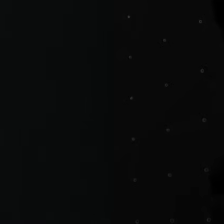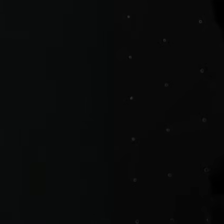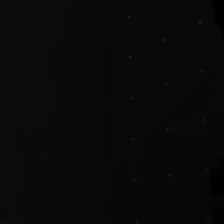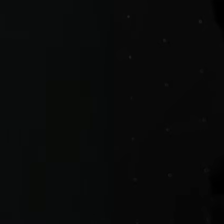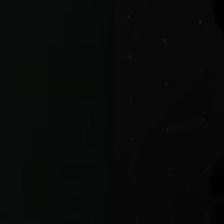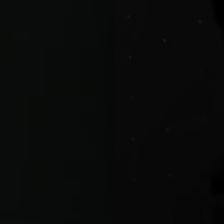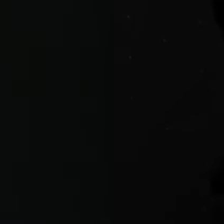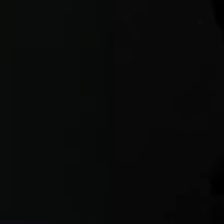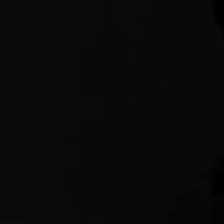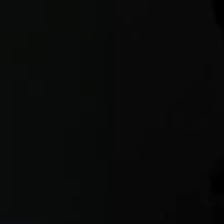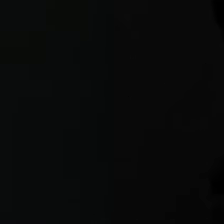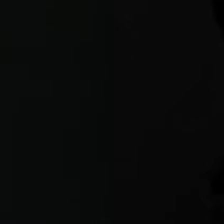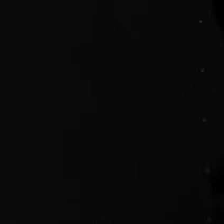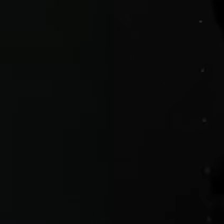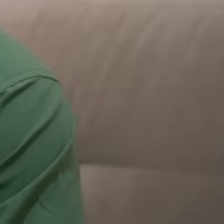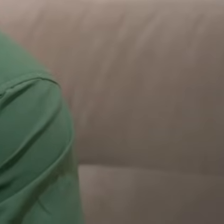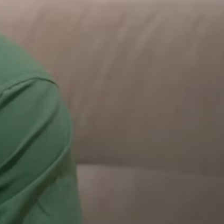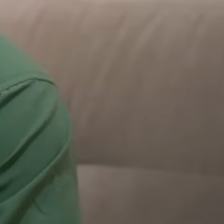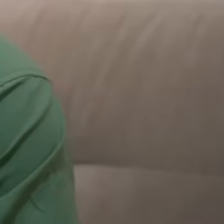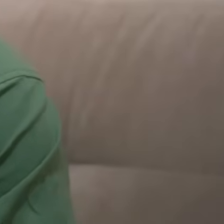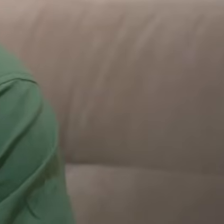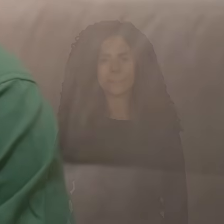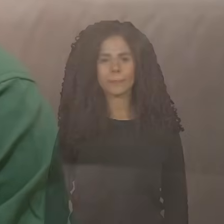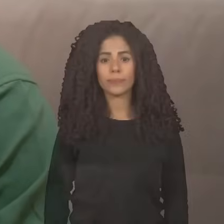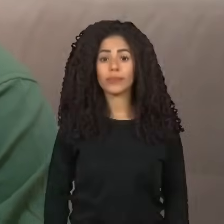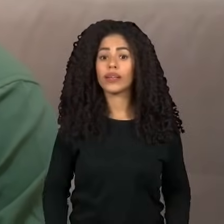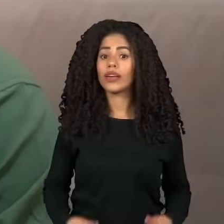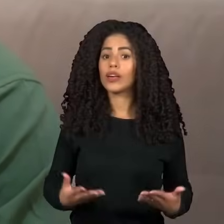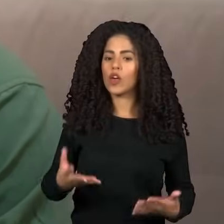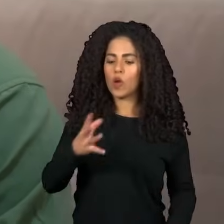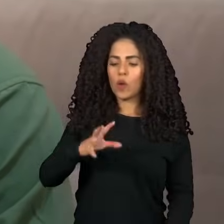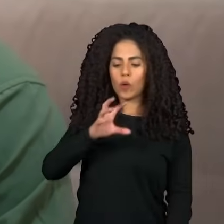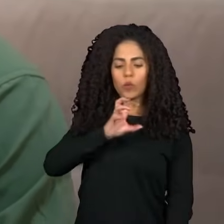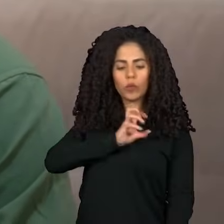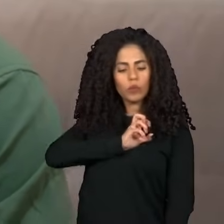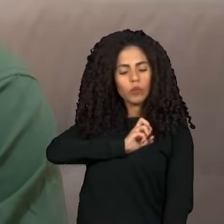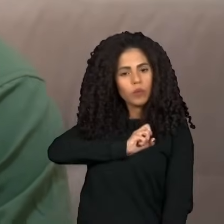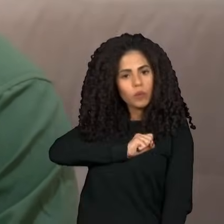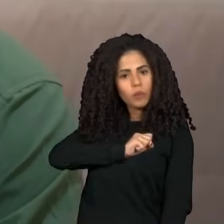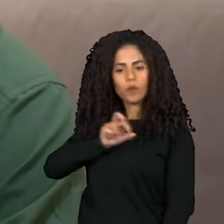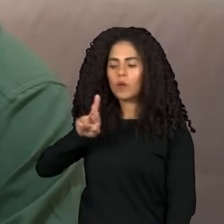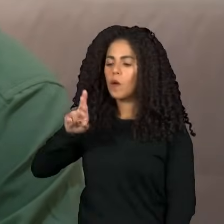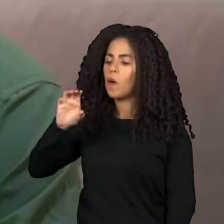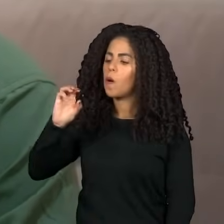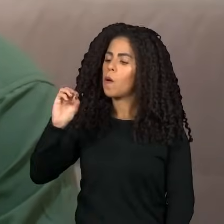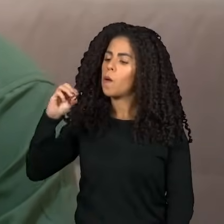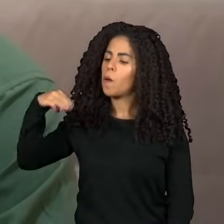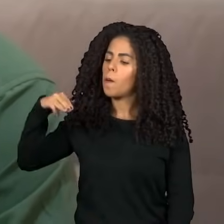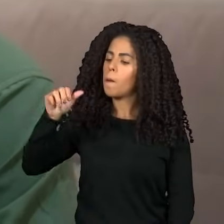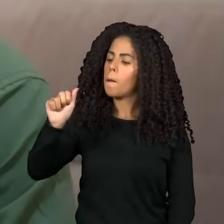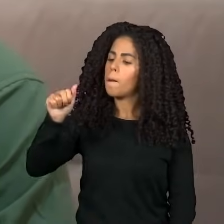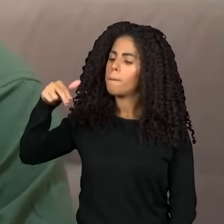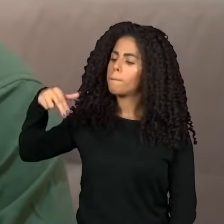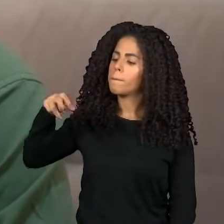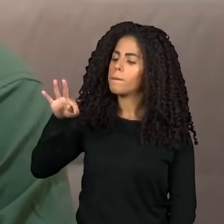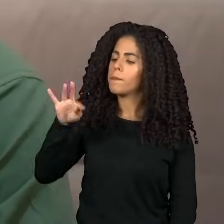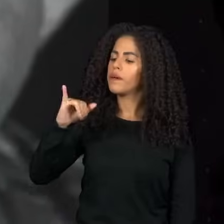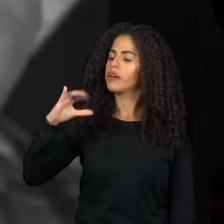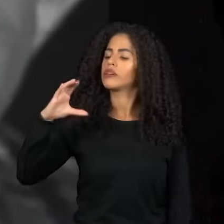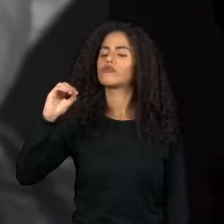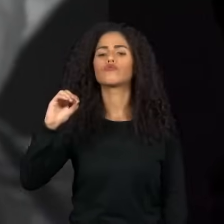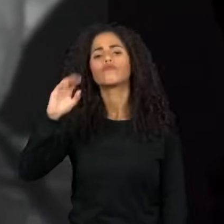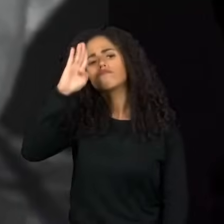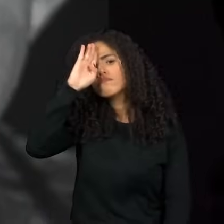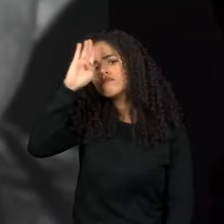quando me contaram. O amor romântico é um dos motes, é o principal mote da música, eu diria, principalmente aqui da música brasileira